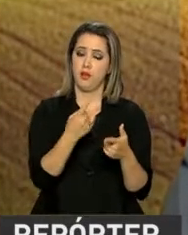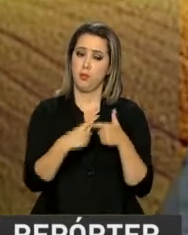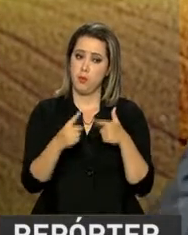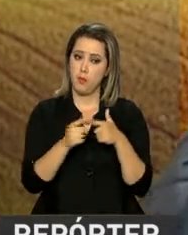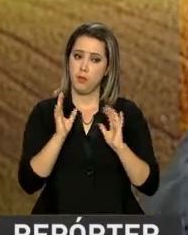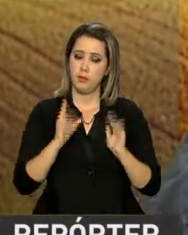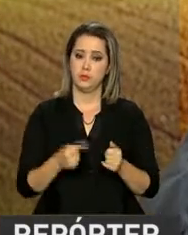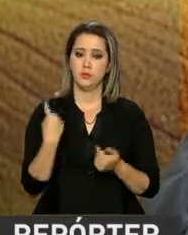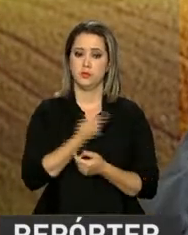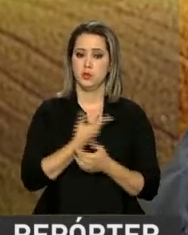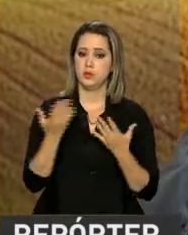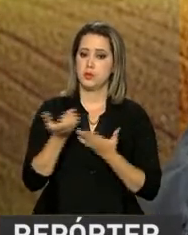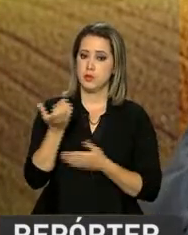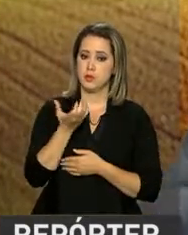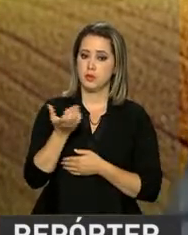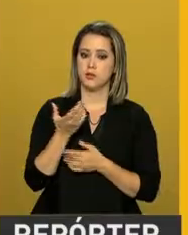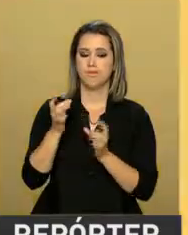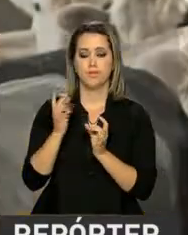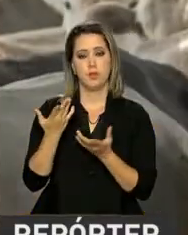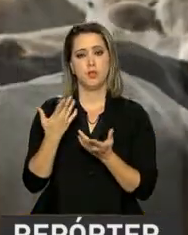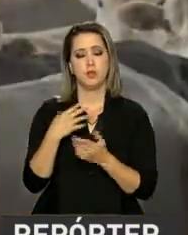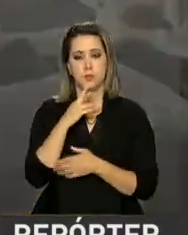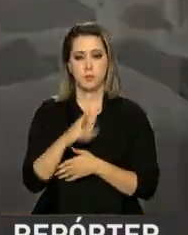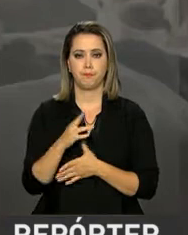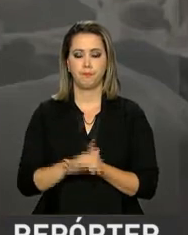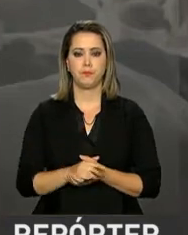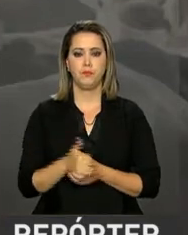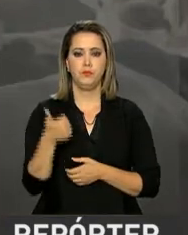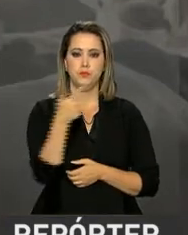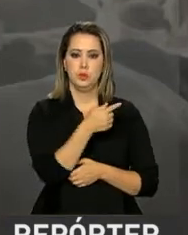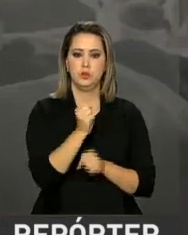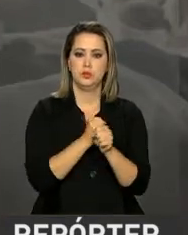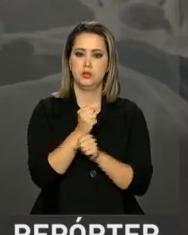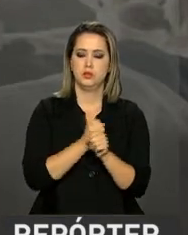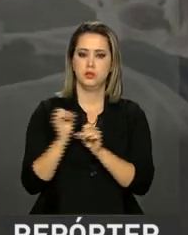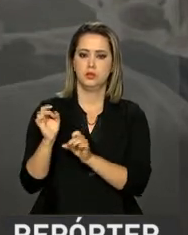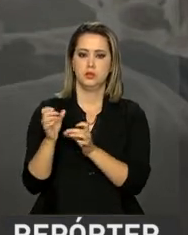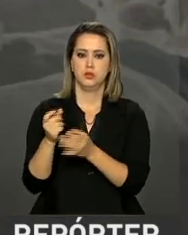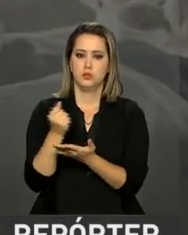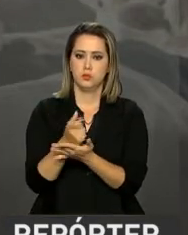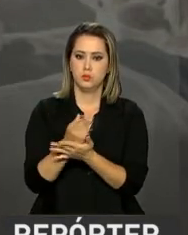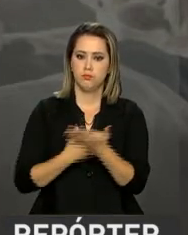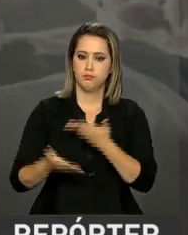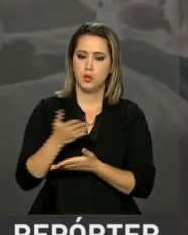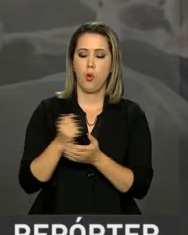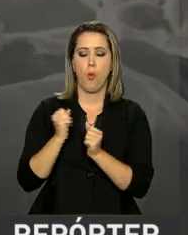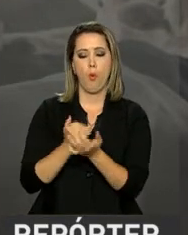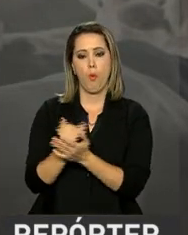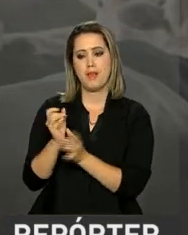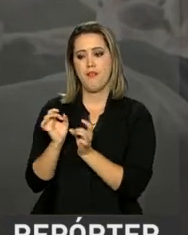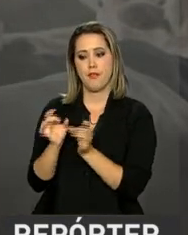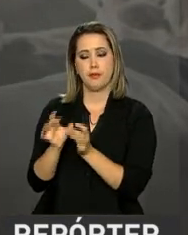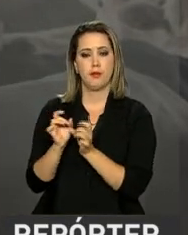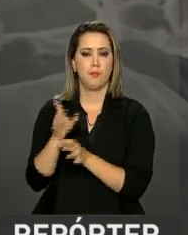e é isso que nós vamos tentar desconsiderar foram 17 anos de negociação até o brasil começar a exportar carne